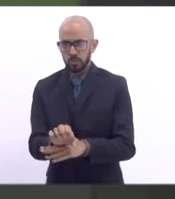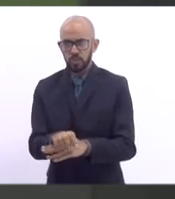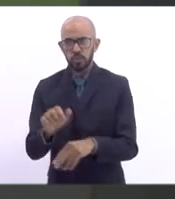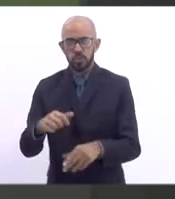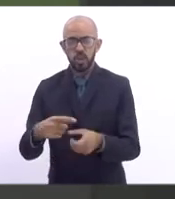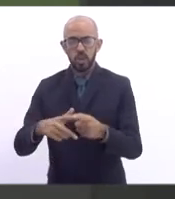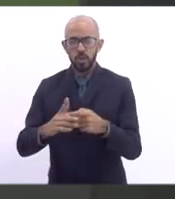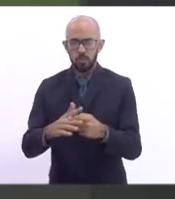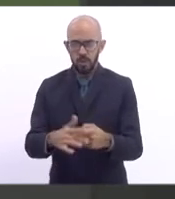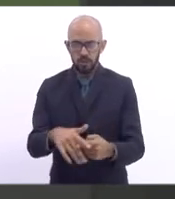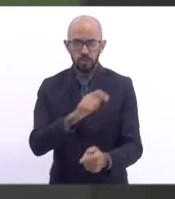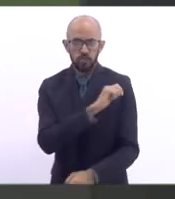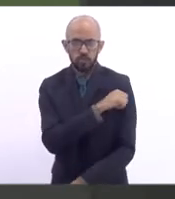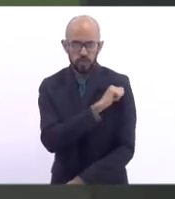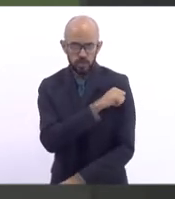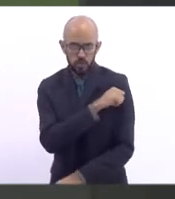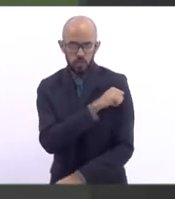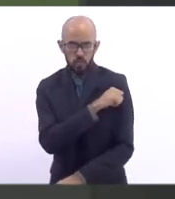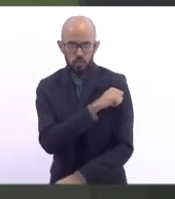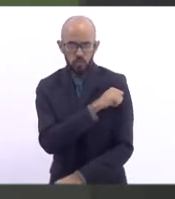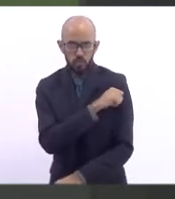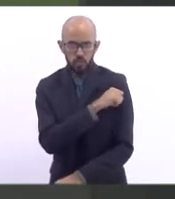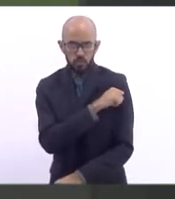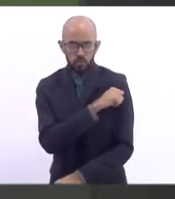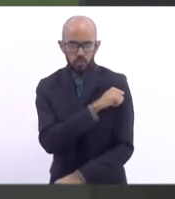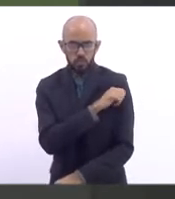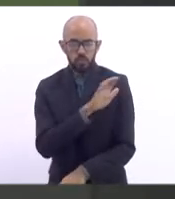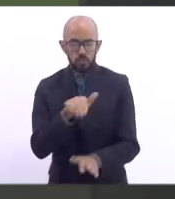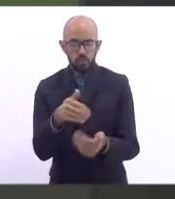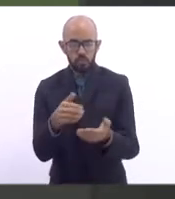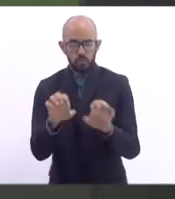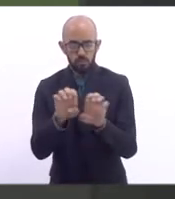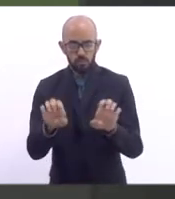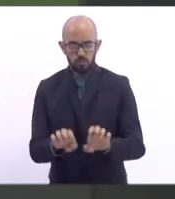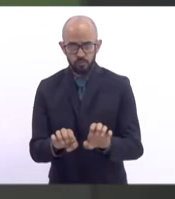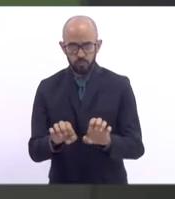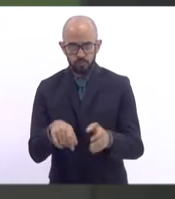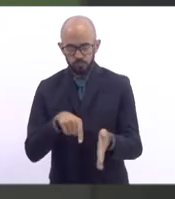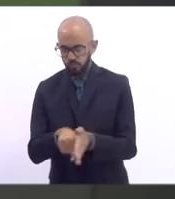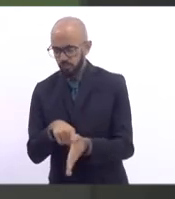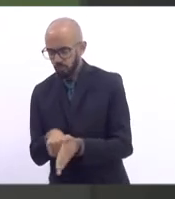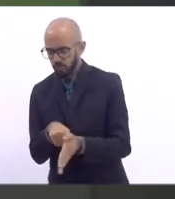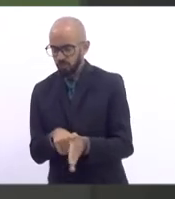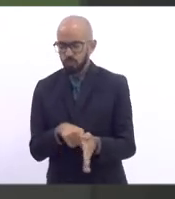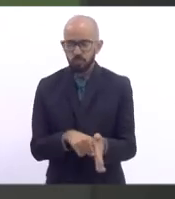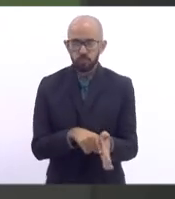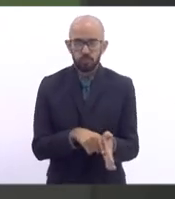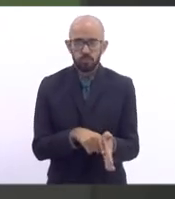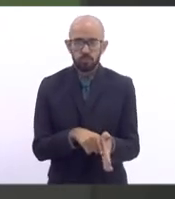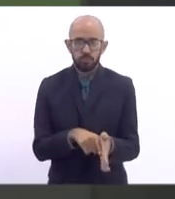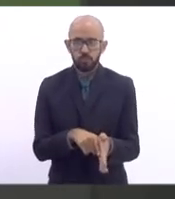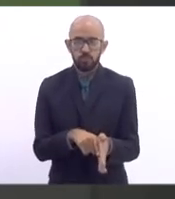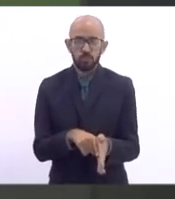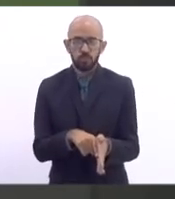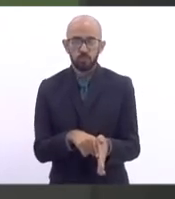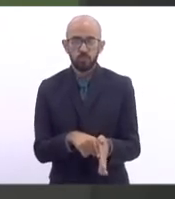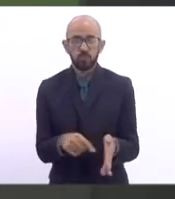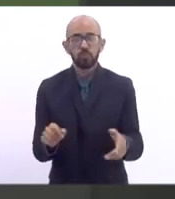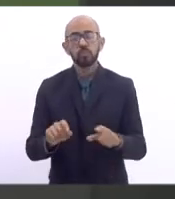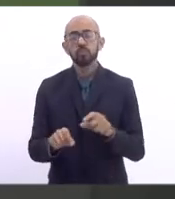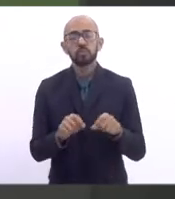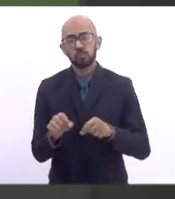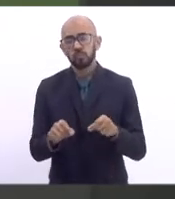verdade a o escopo dessa dessa auditoria é a quando